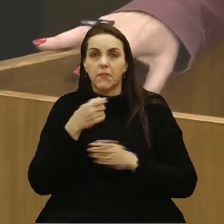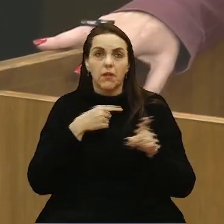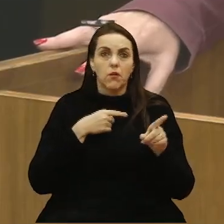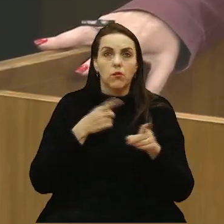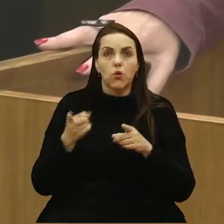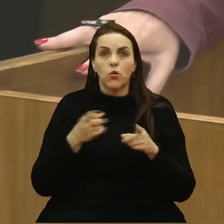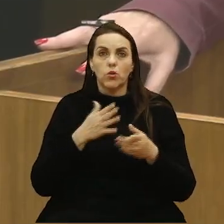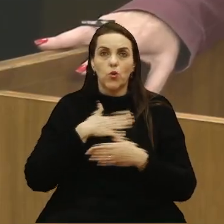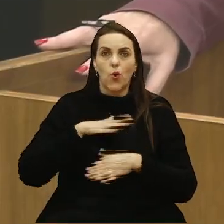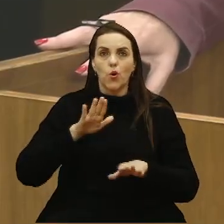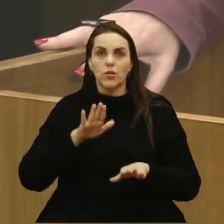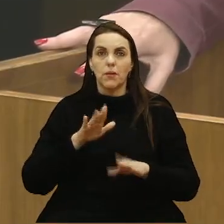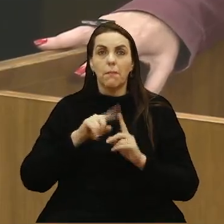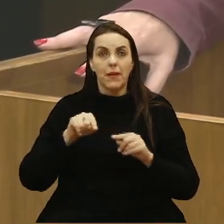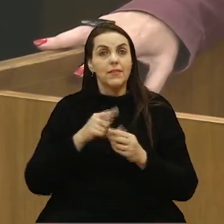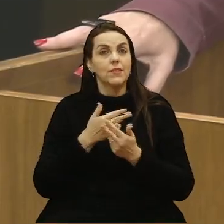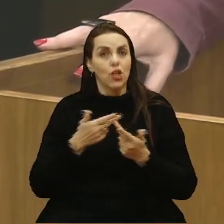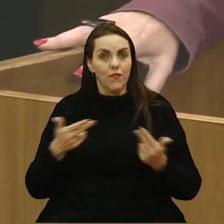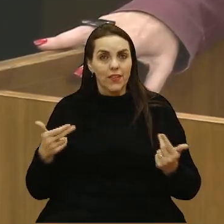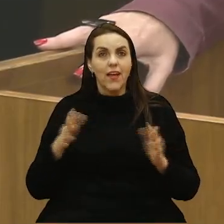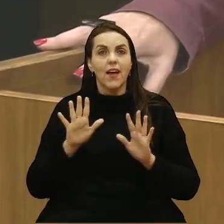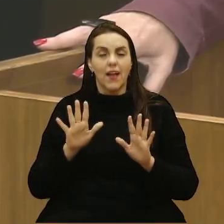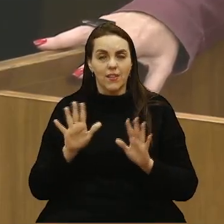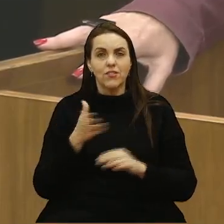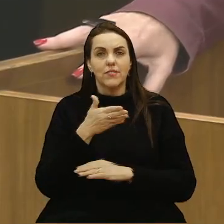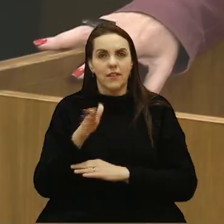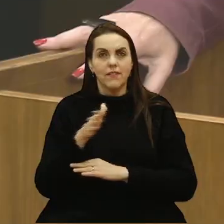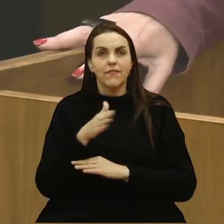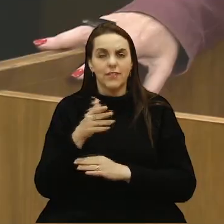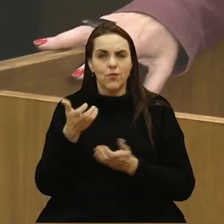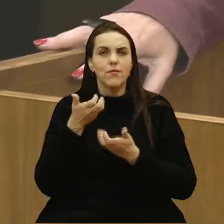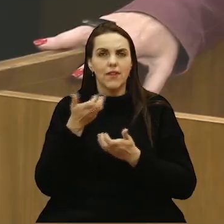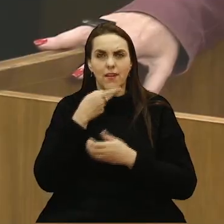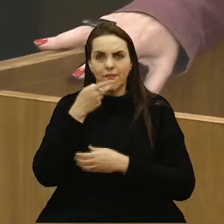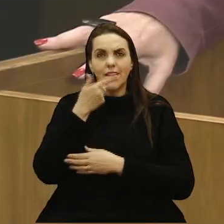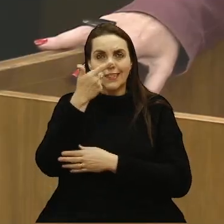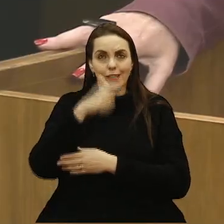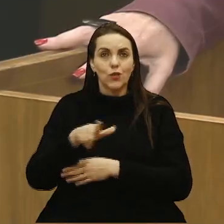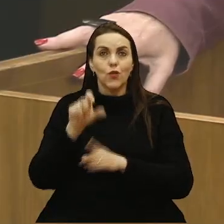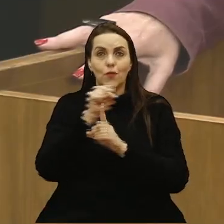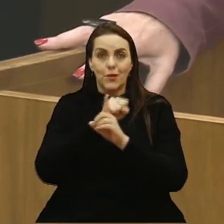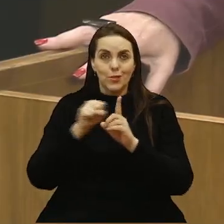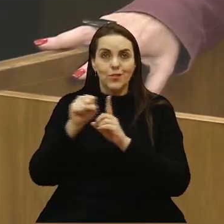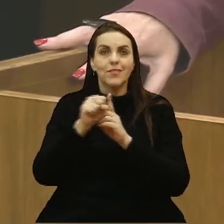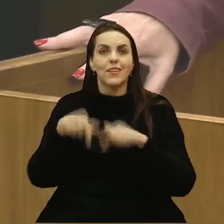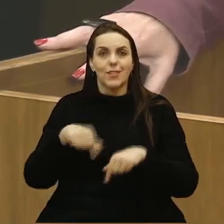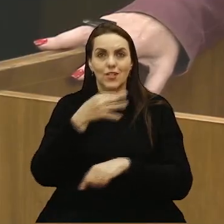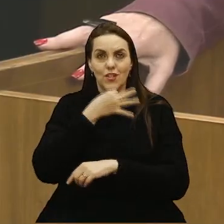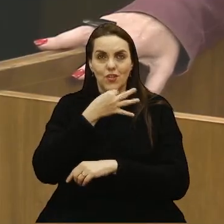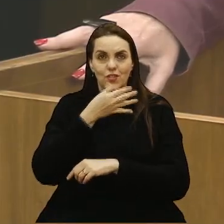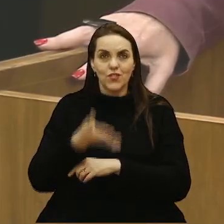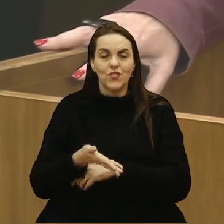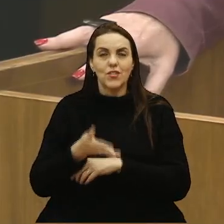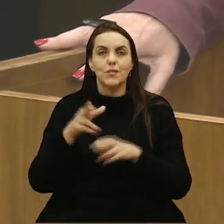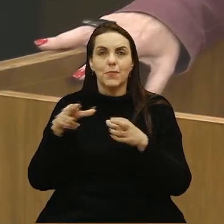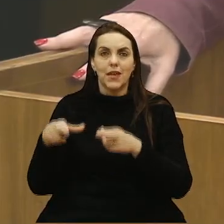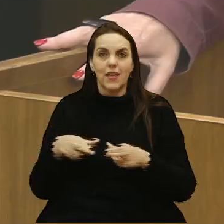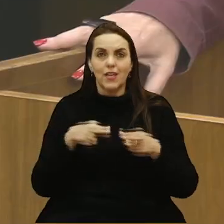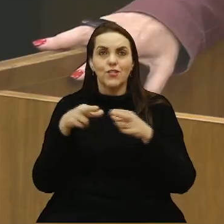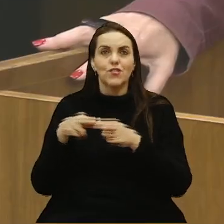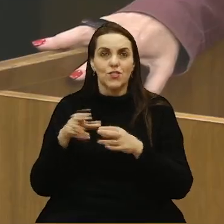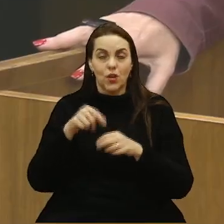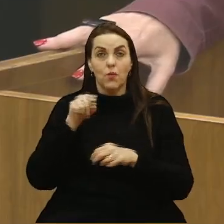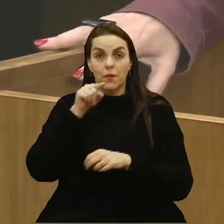talvez tenha novidade. Então, eu quero aqui reforçar para a sociedade de Caxias, para a região e